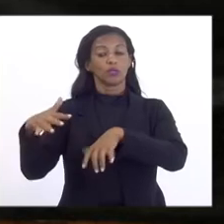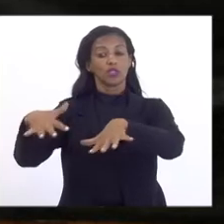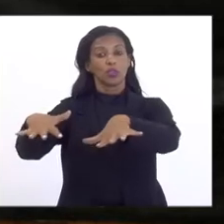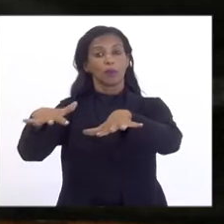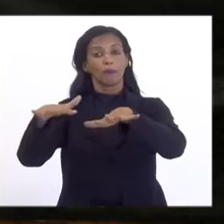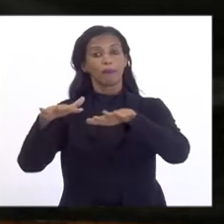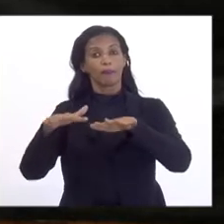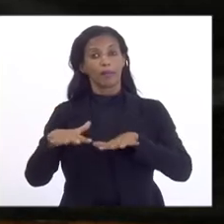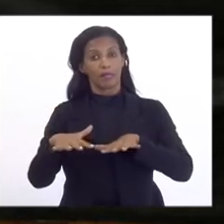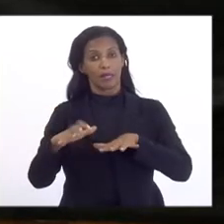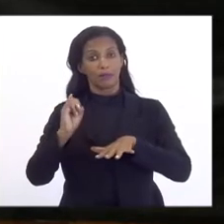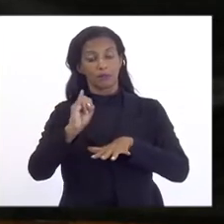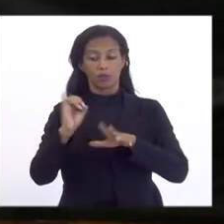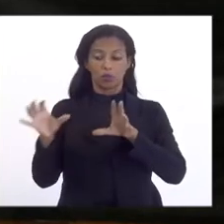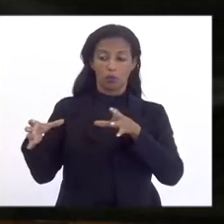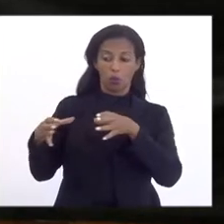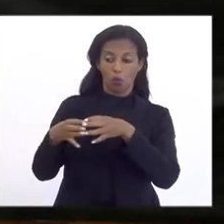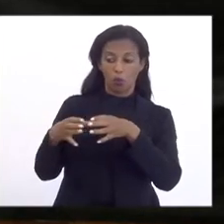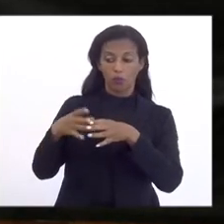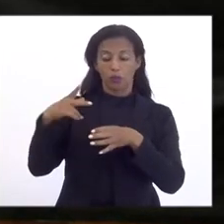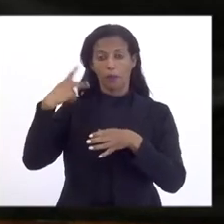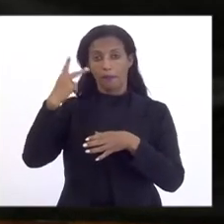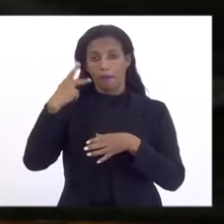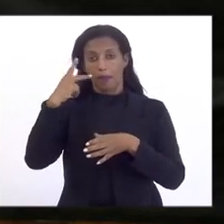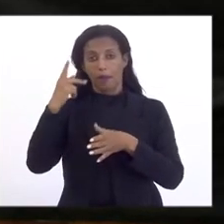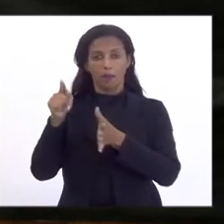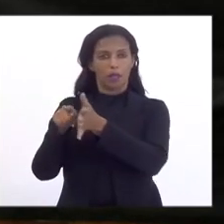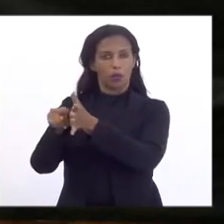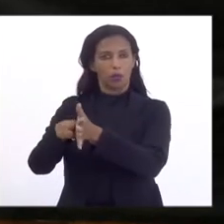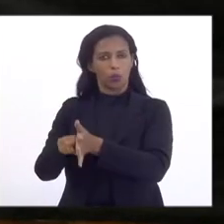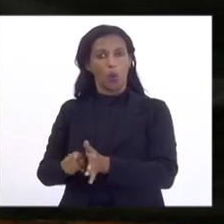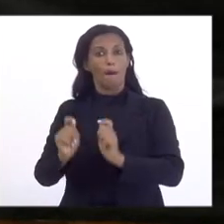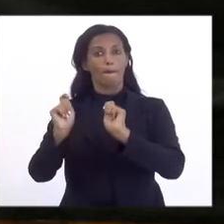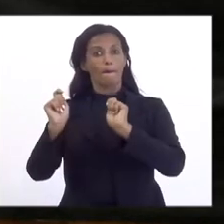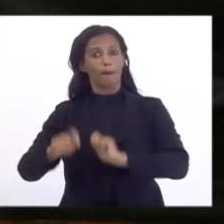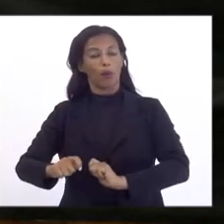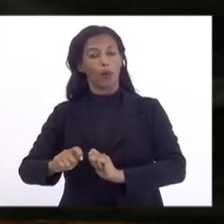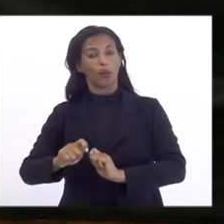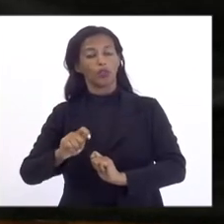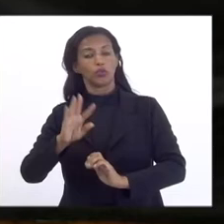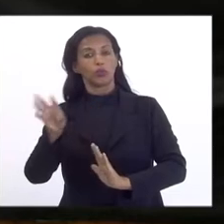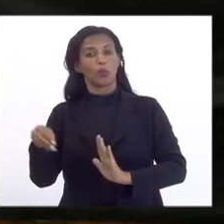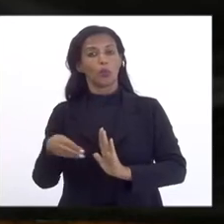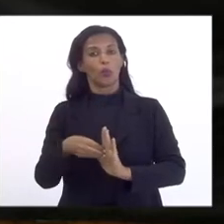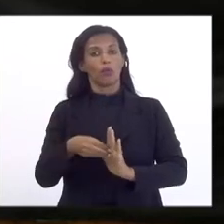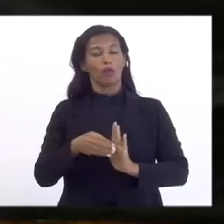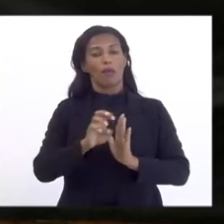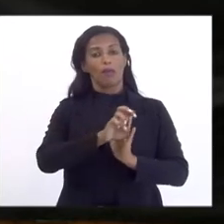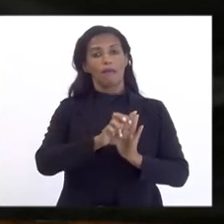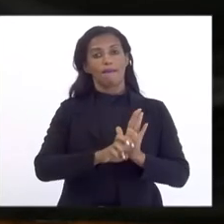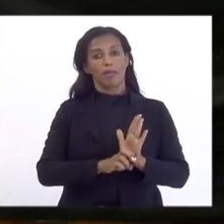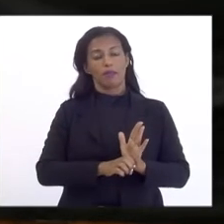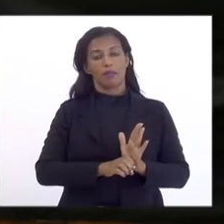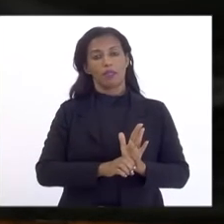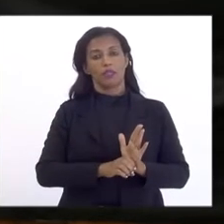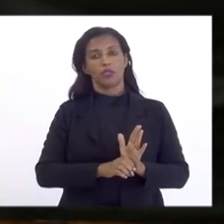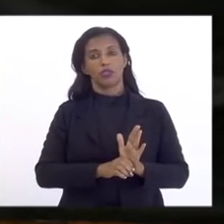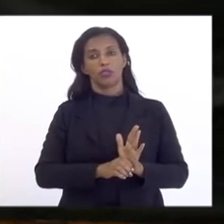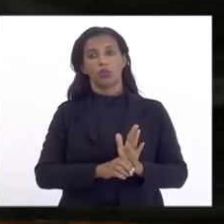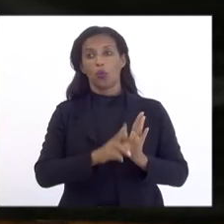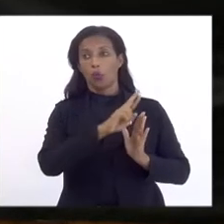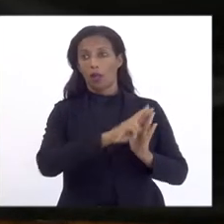plenário se uma comissão parlamentar de inquérito poderá receber emendas ao texto pelo plenário. Ou se...